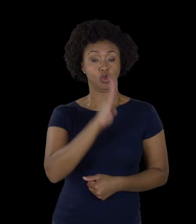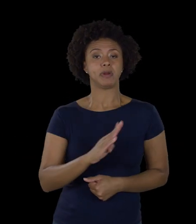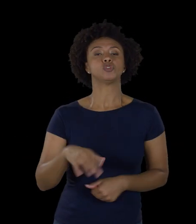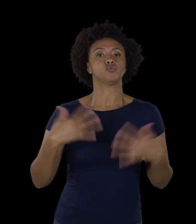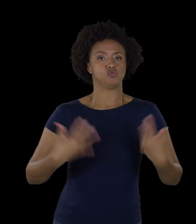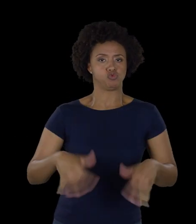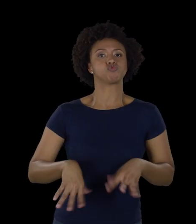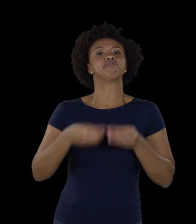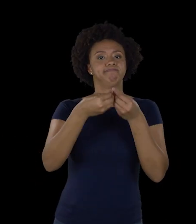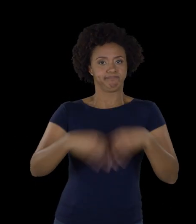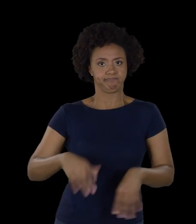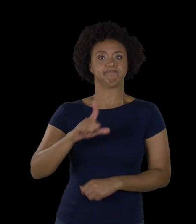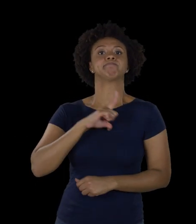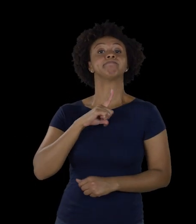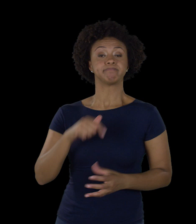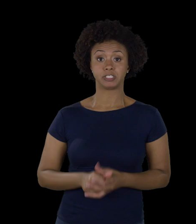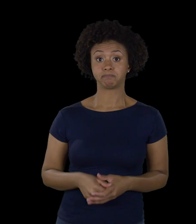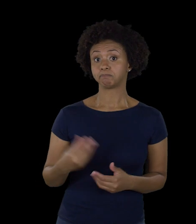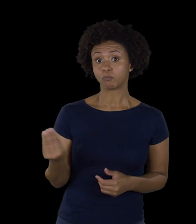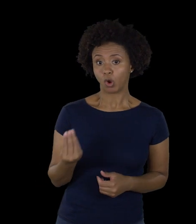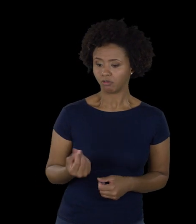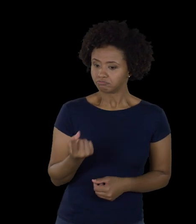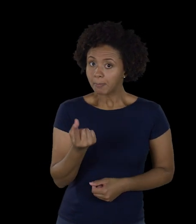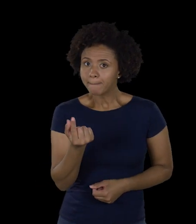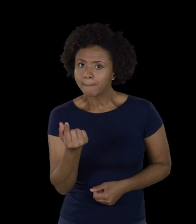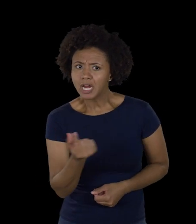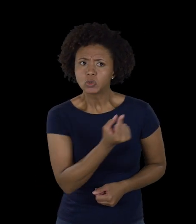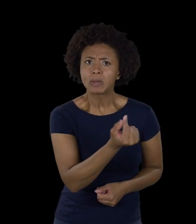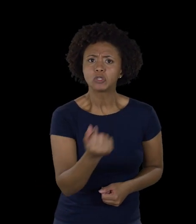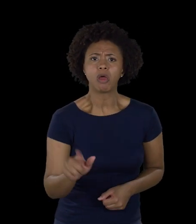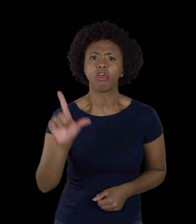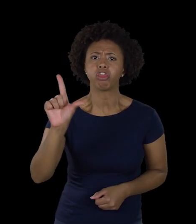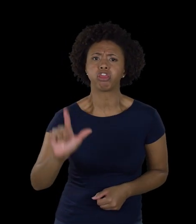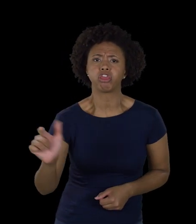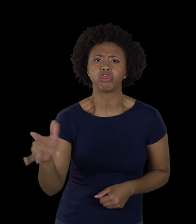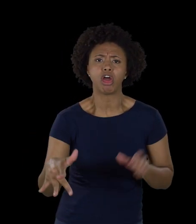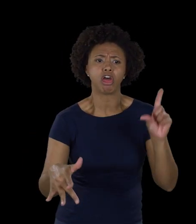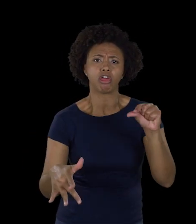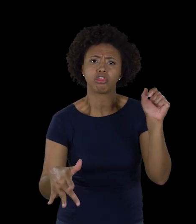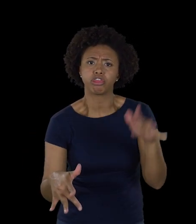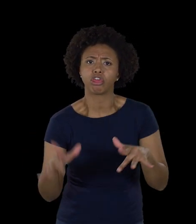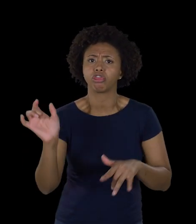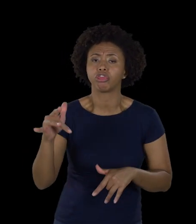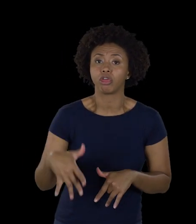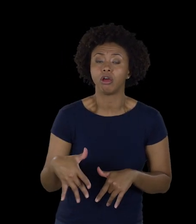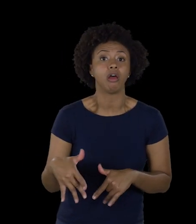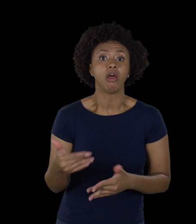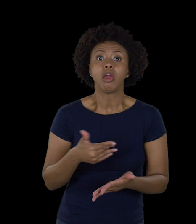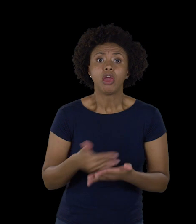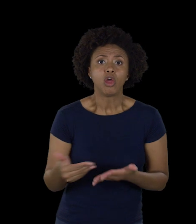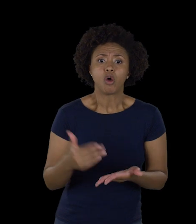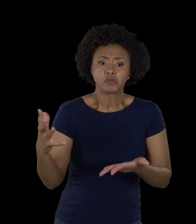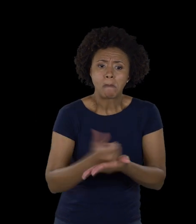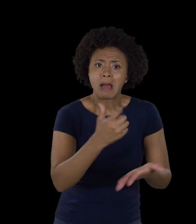sente o baque dessa perda de valores. Com a queda de preços e uma superprodução, de repente, toneladas